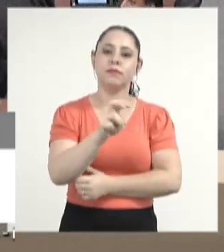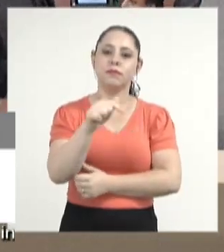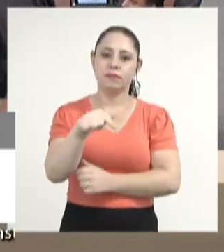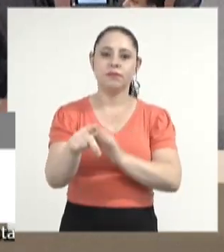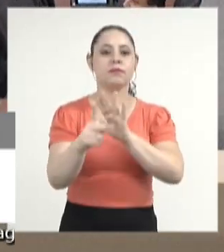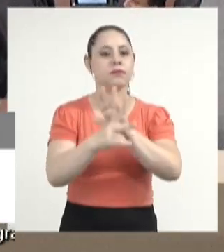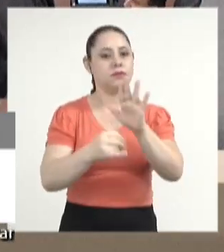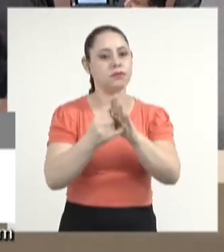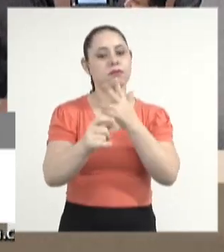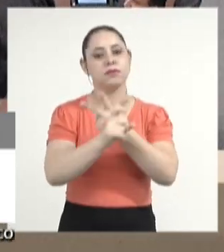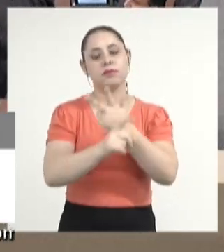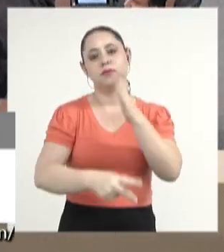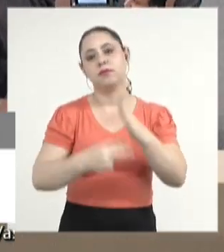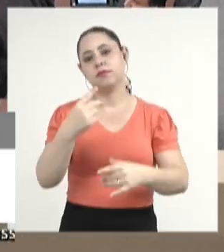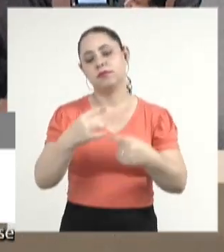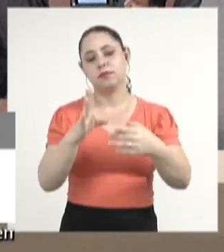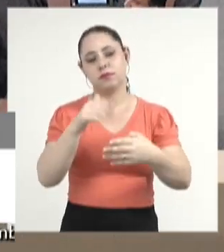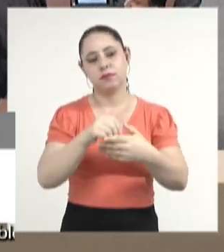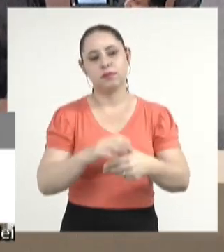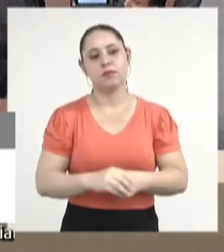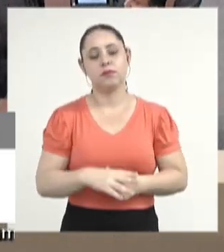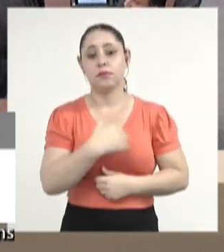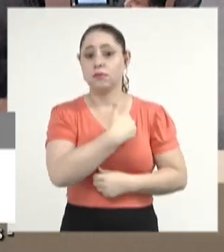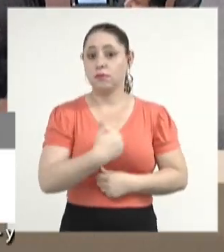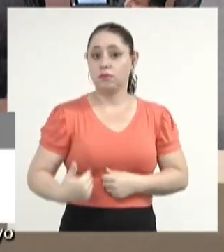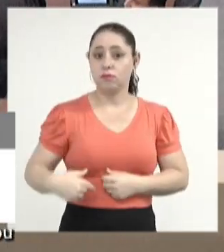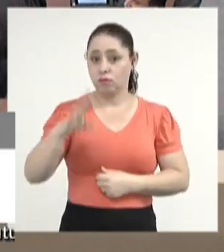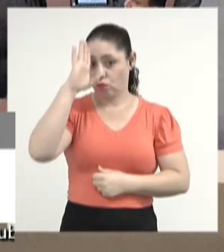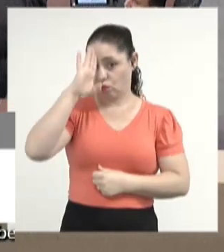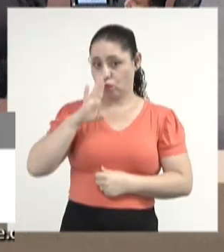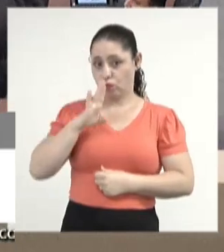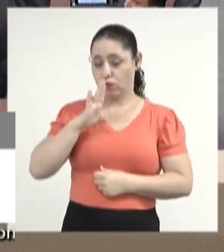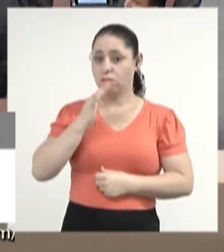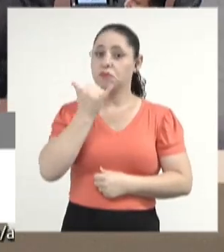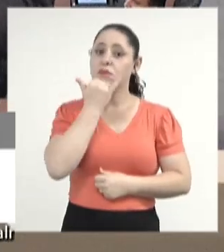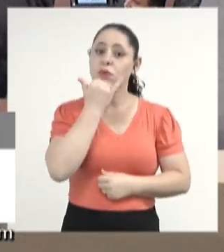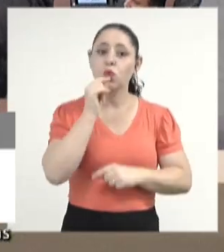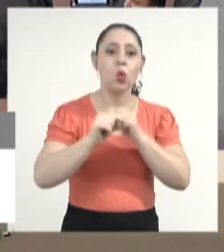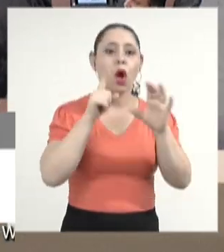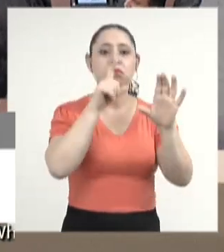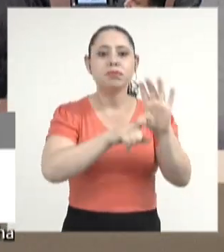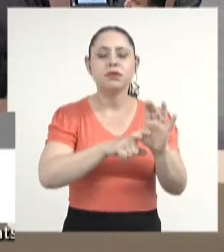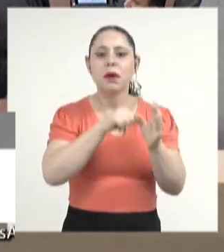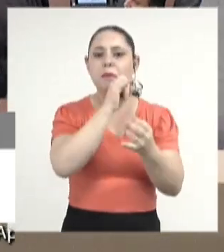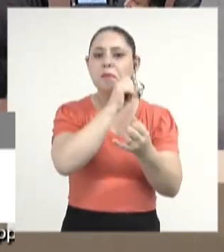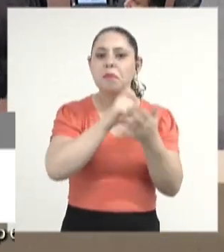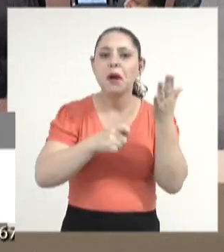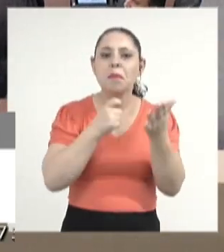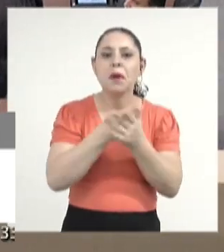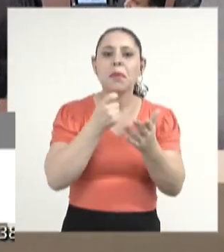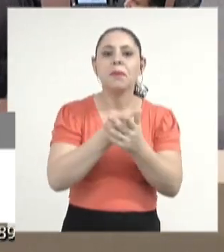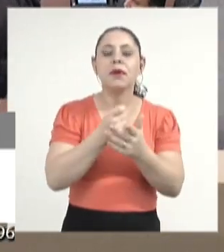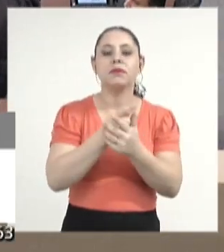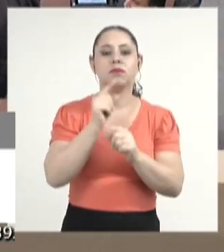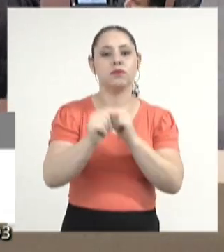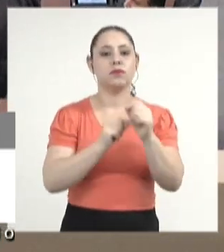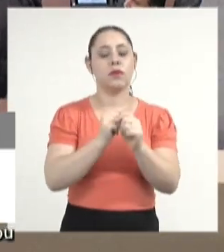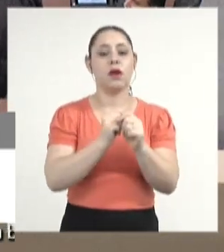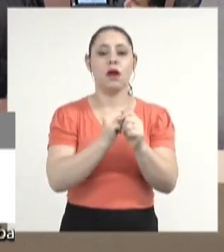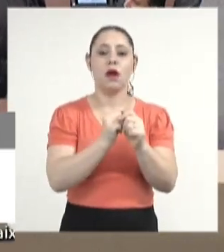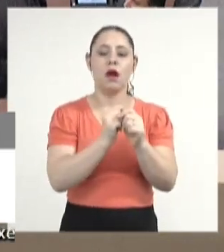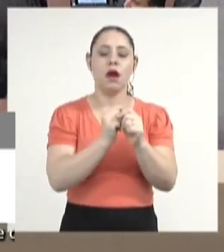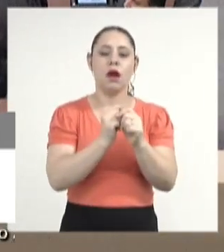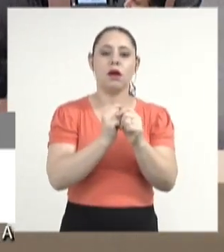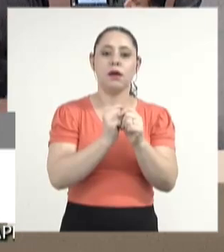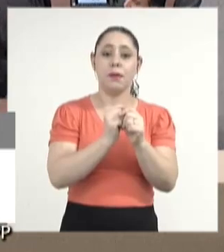357, também do Executivo, em segunda votação, que o governo vai isentar, perdoar aí essas parcelas da contrapartida de uma faixa